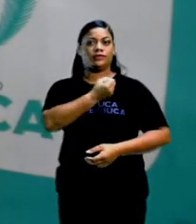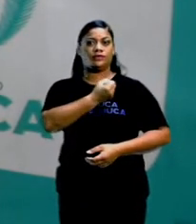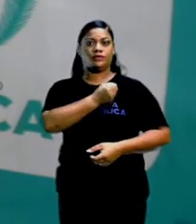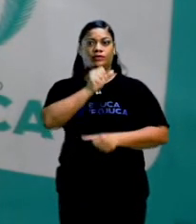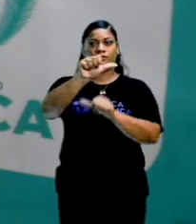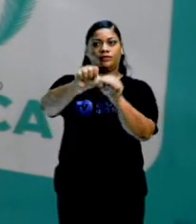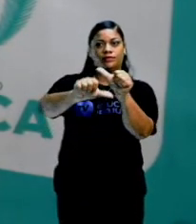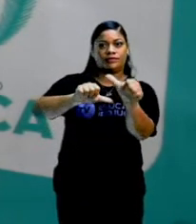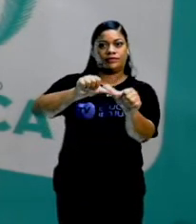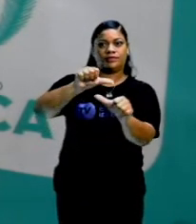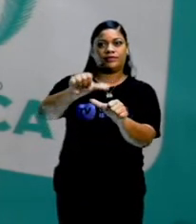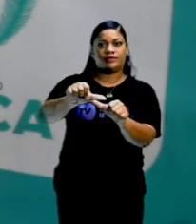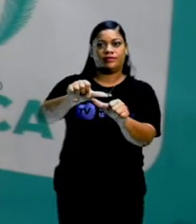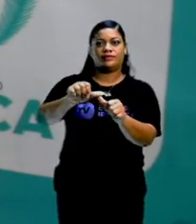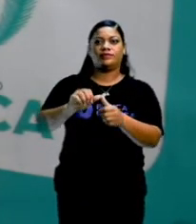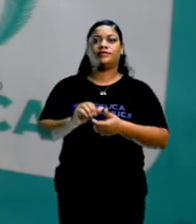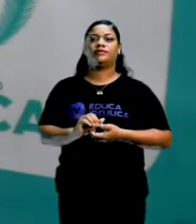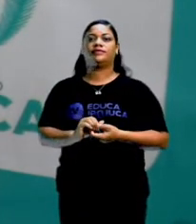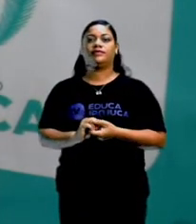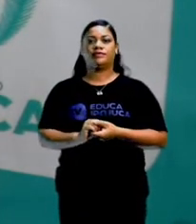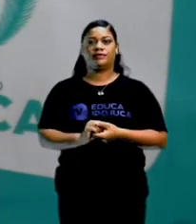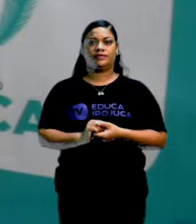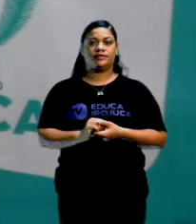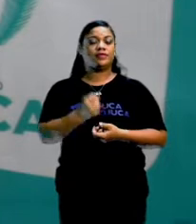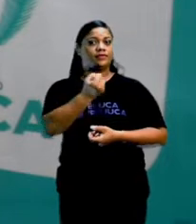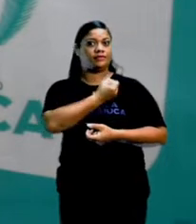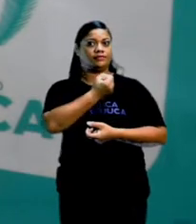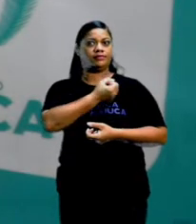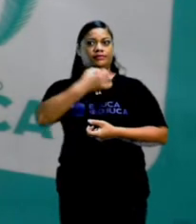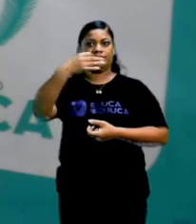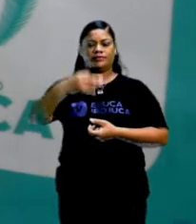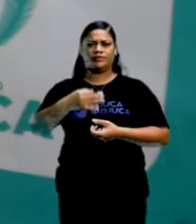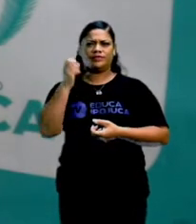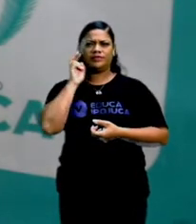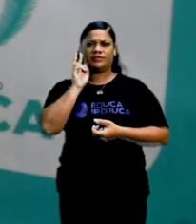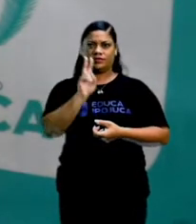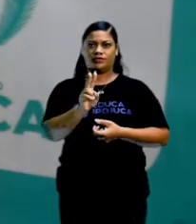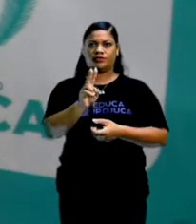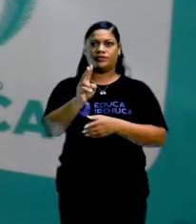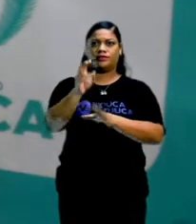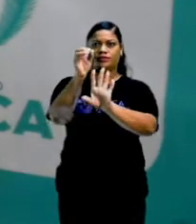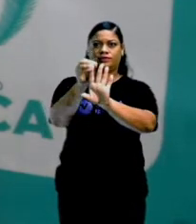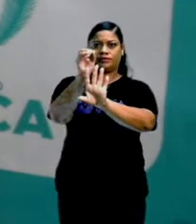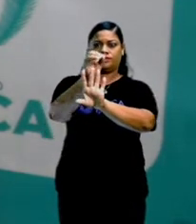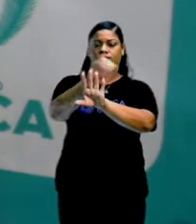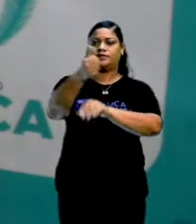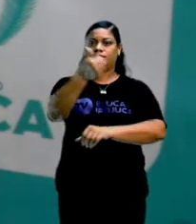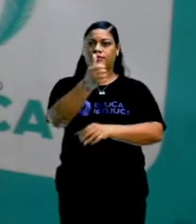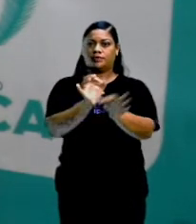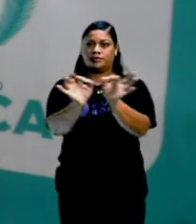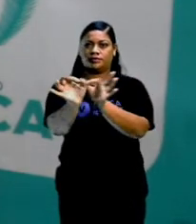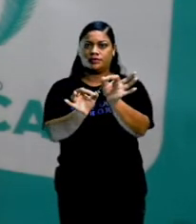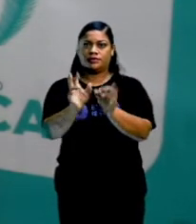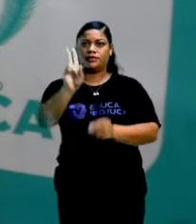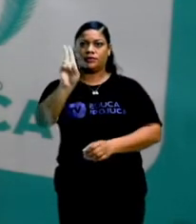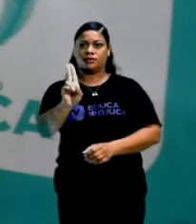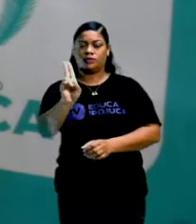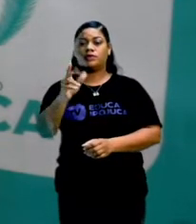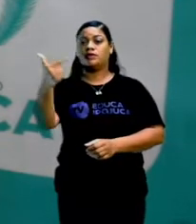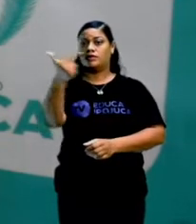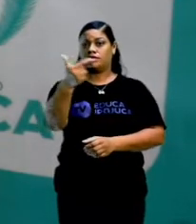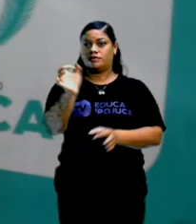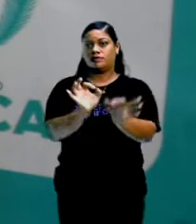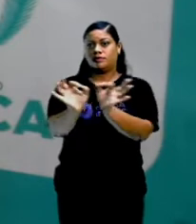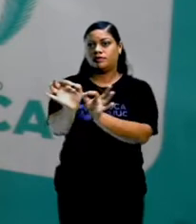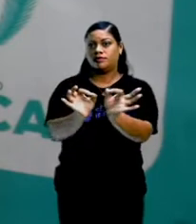número modificado é o seu valor. Como a gente percebeu no ábaco, a primeira ordem é a unidade e a segunda ordem